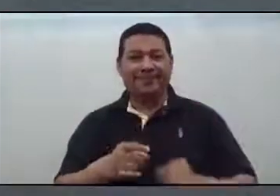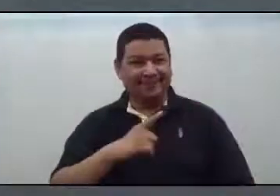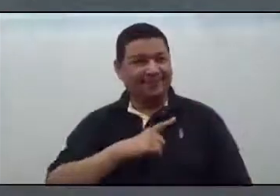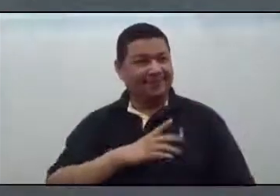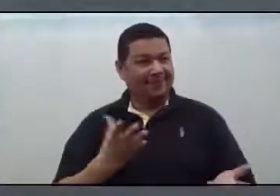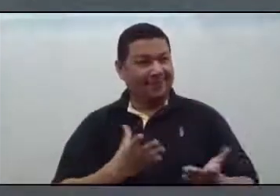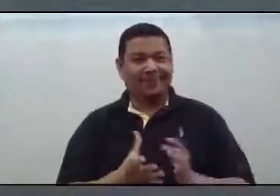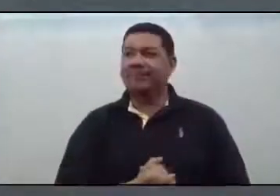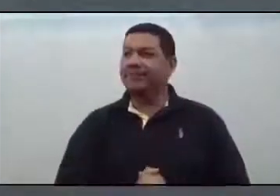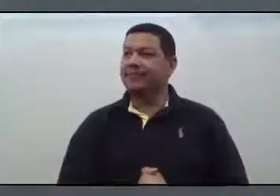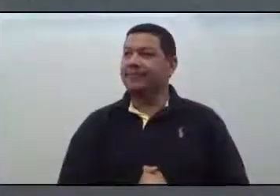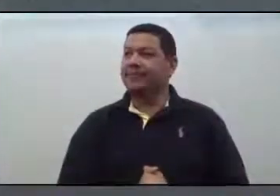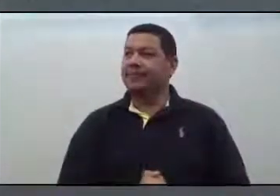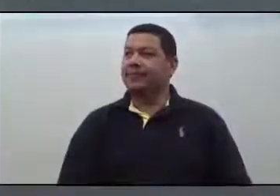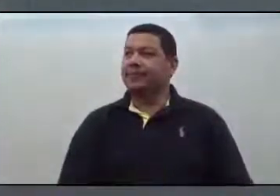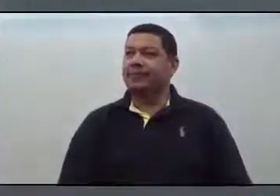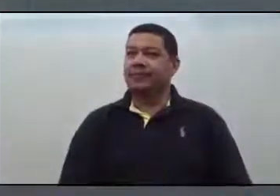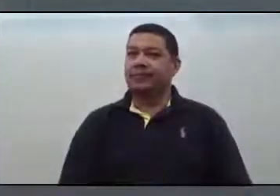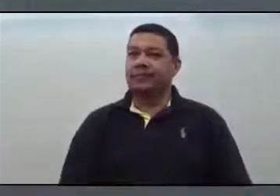casa.